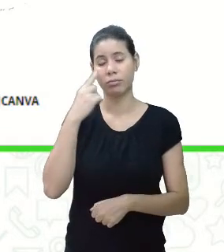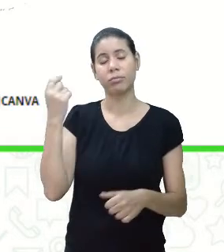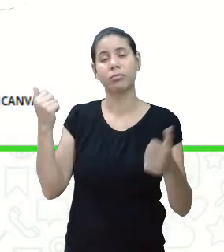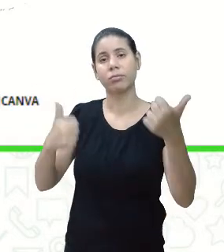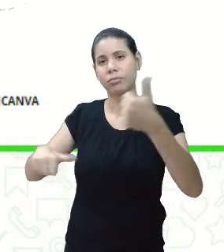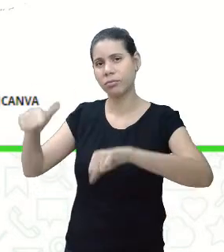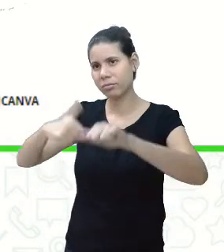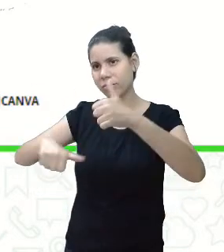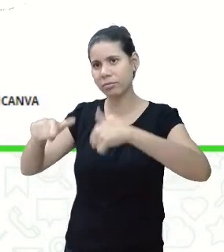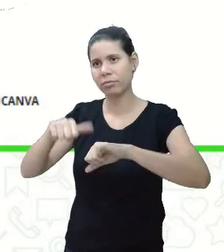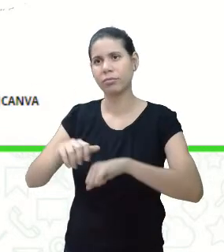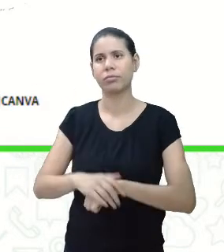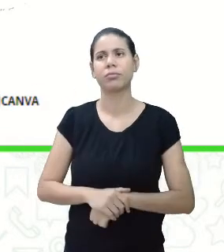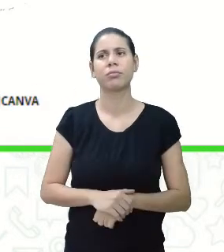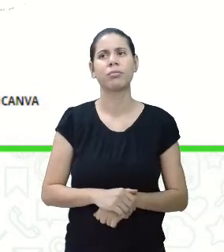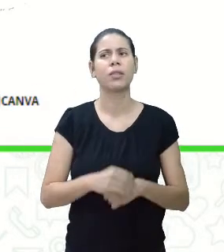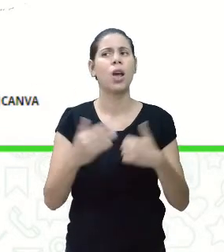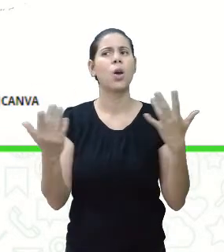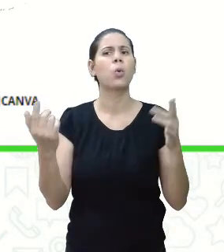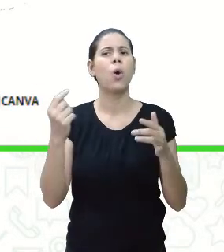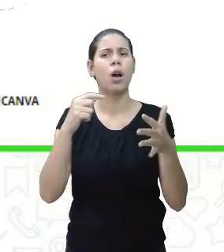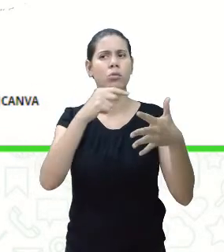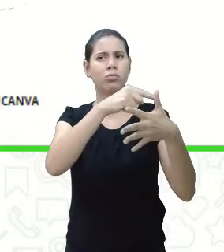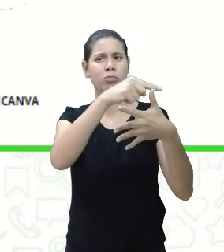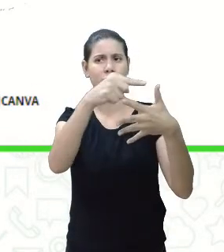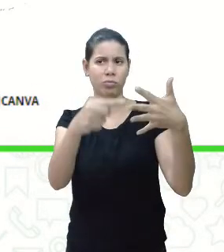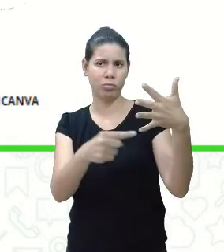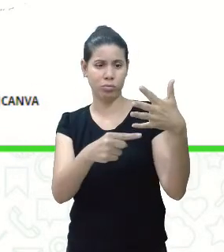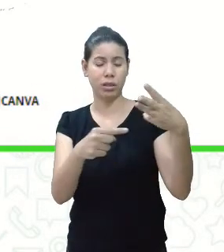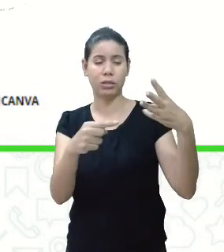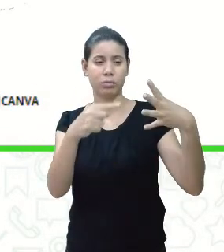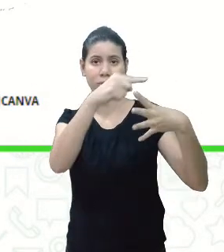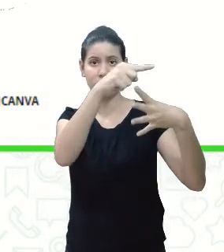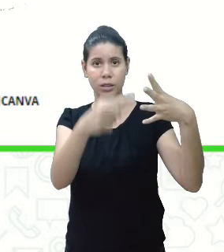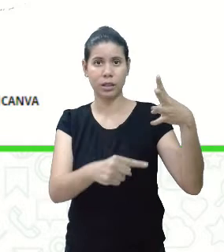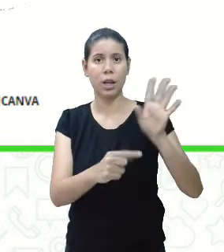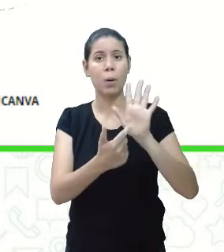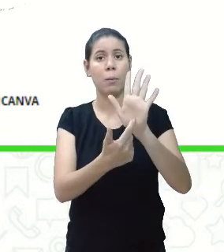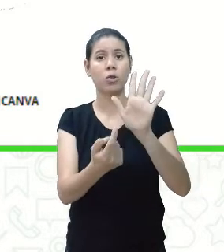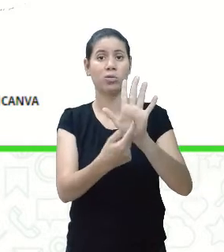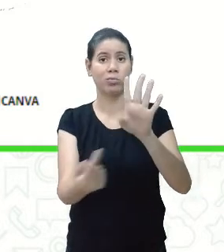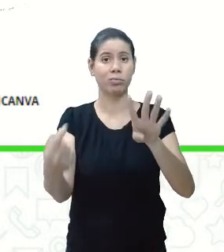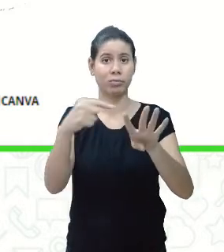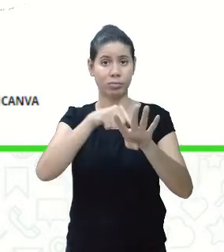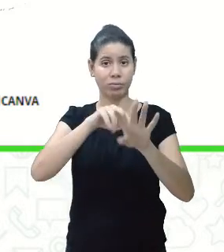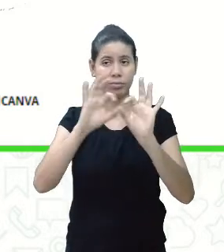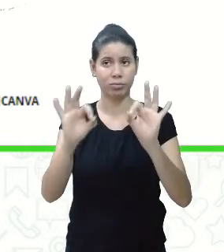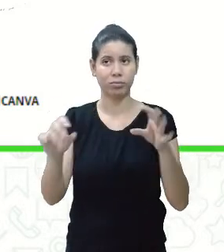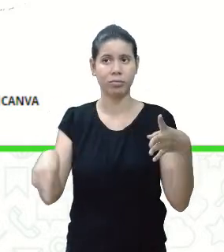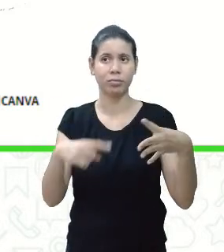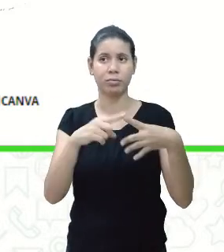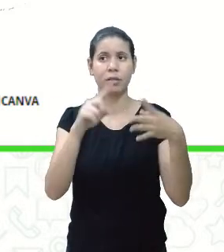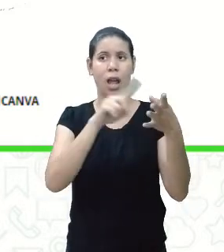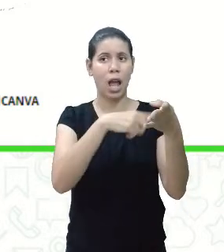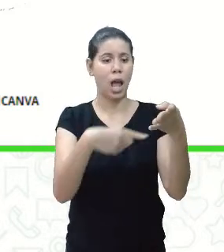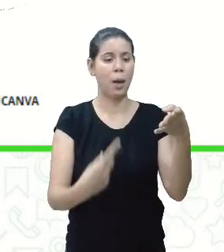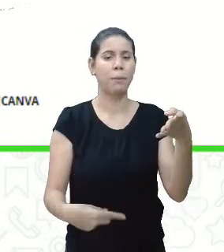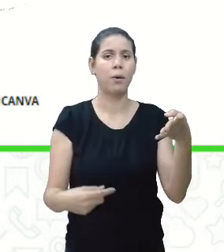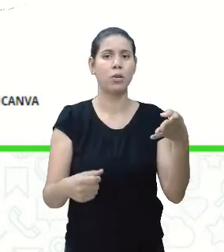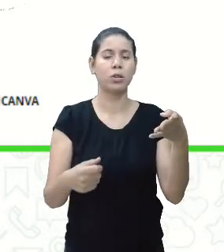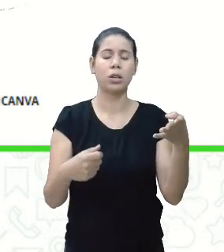Avaliação. Qual das opções abaixo apresenta o sentido figurado? As apostilhas estão com